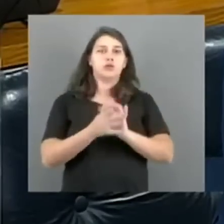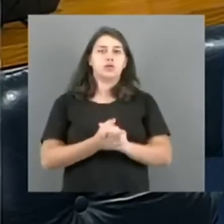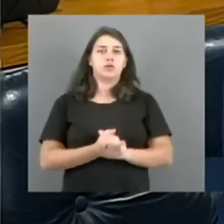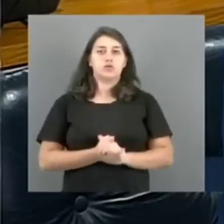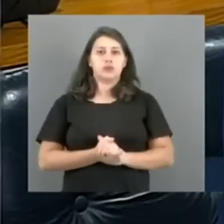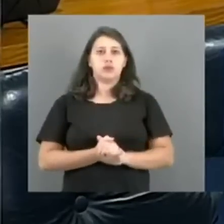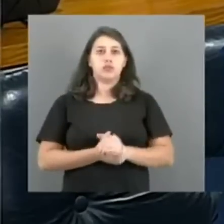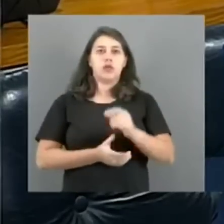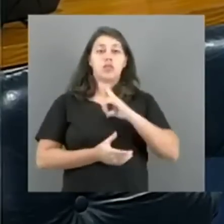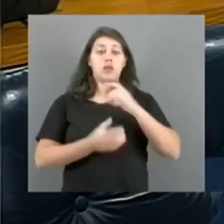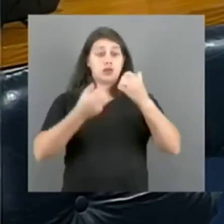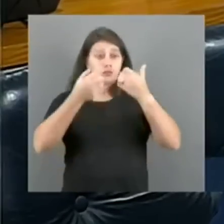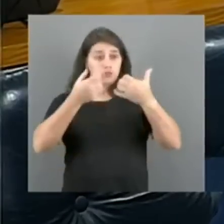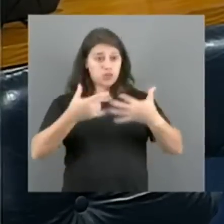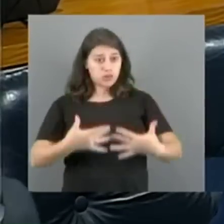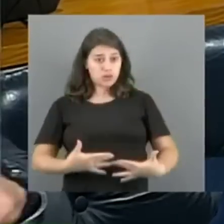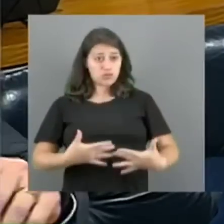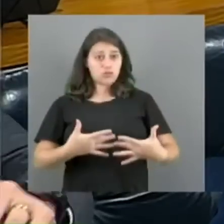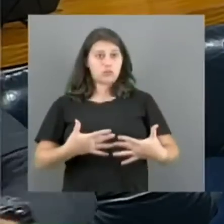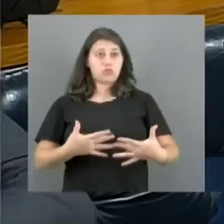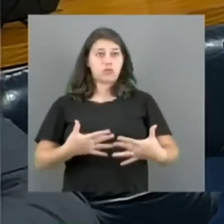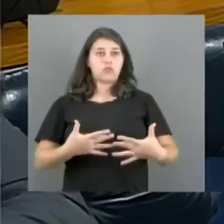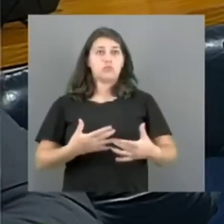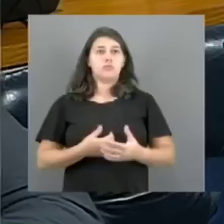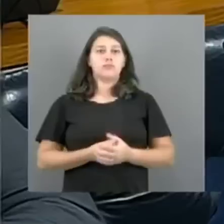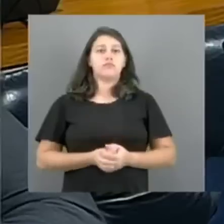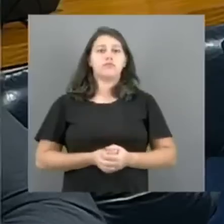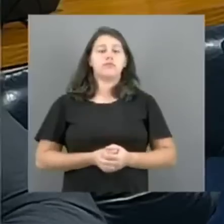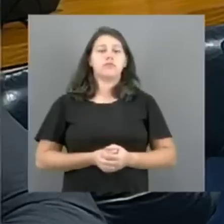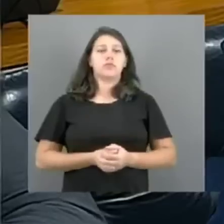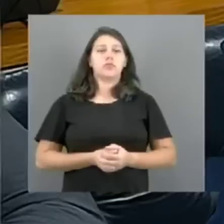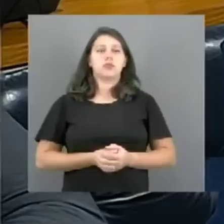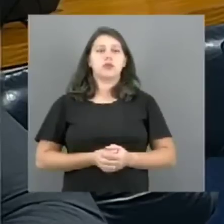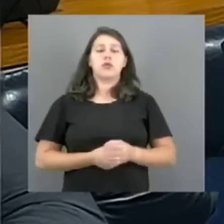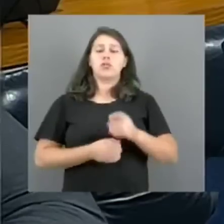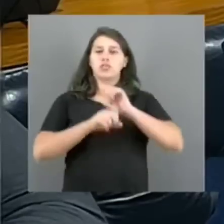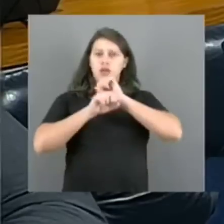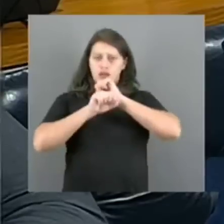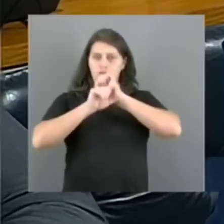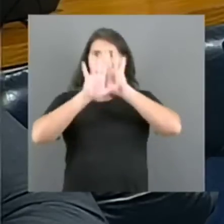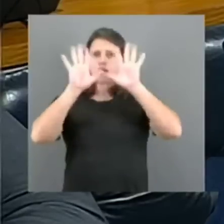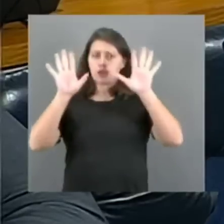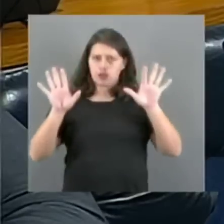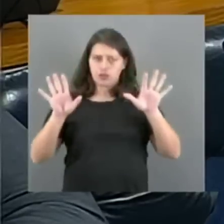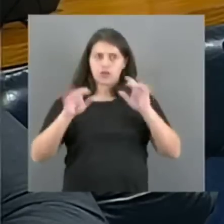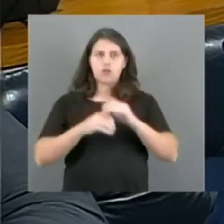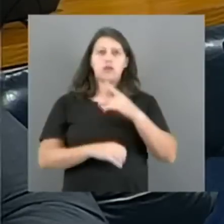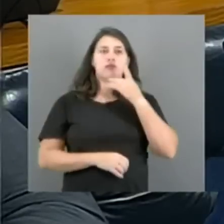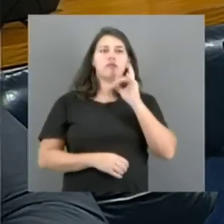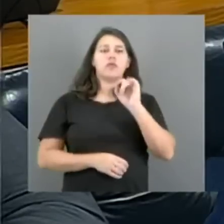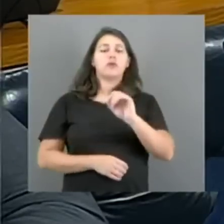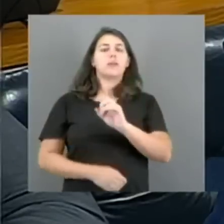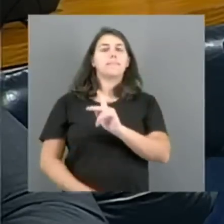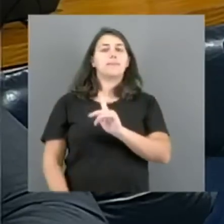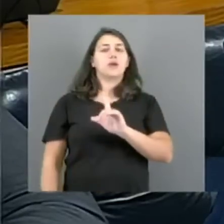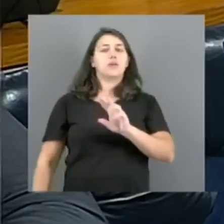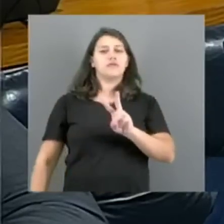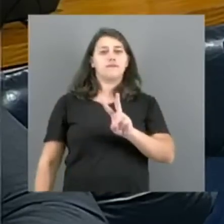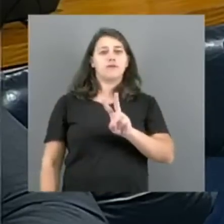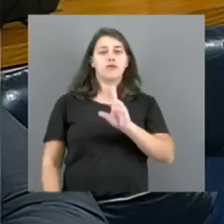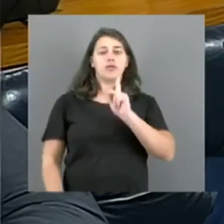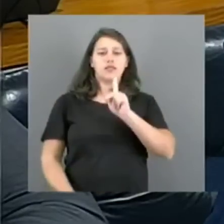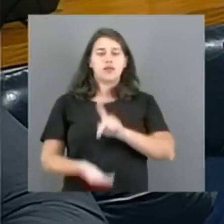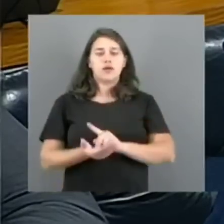que traz explicação em relação ao BPC Loas, está muito claro. Ele diz que o PLV fixa a